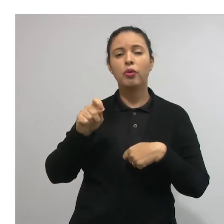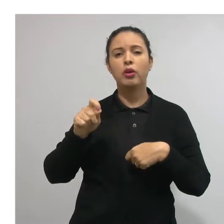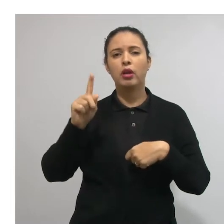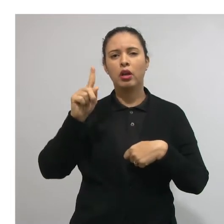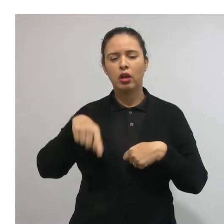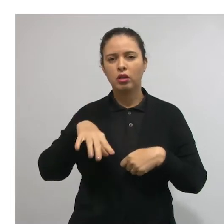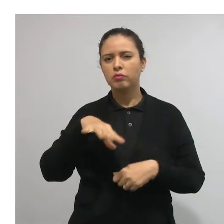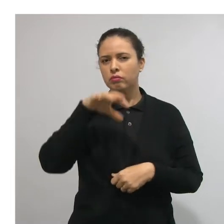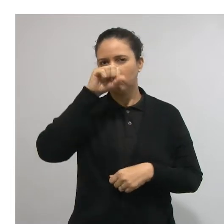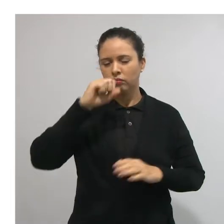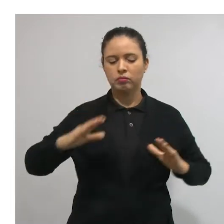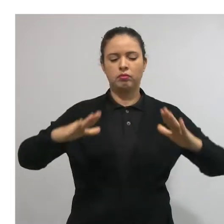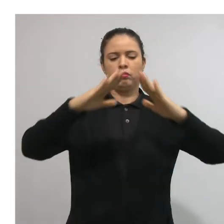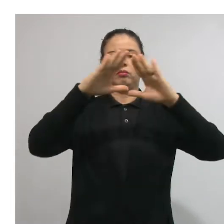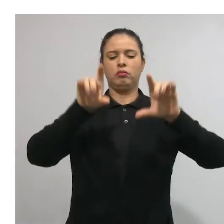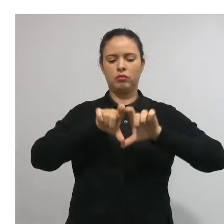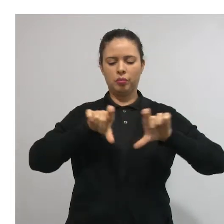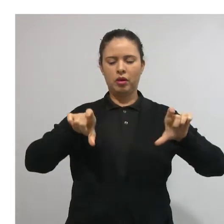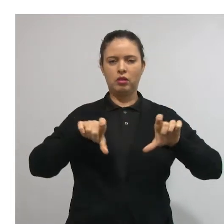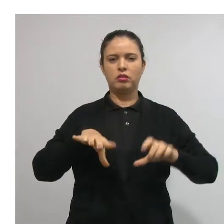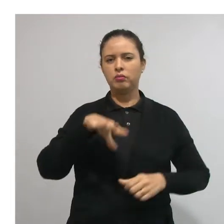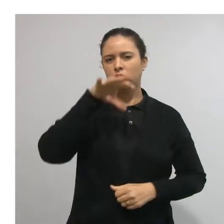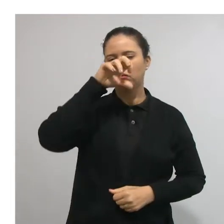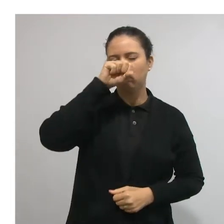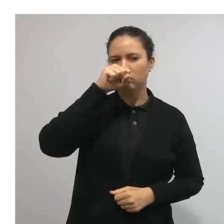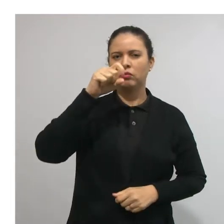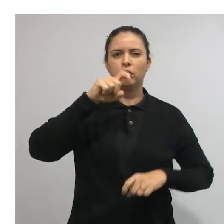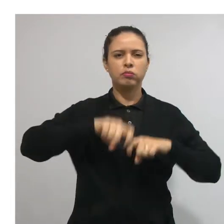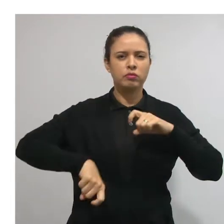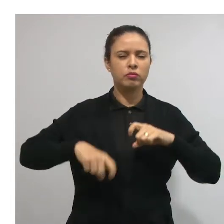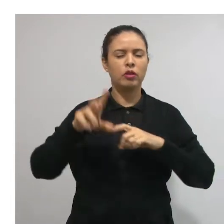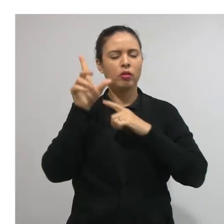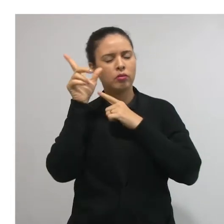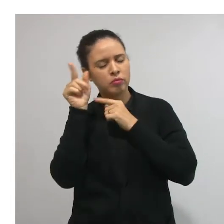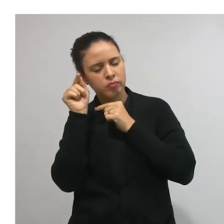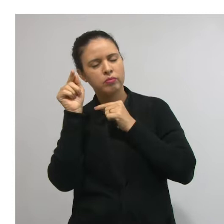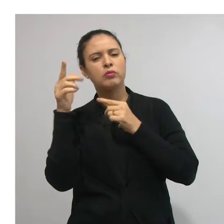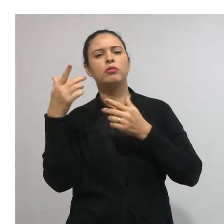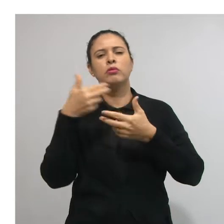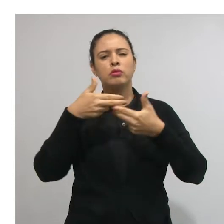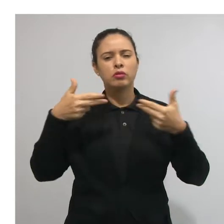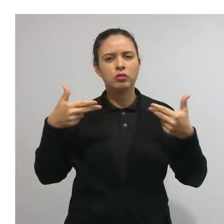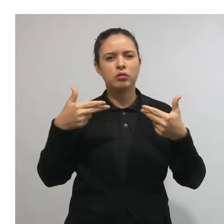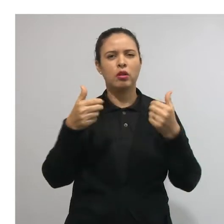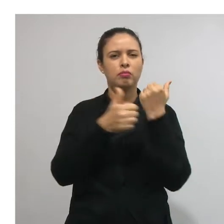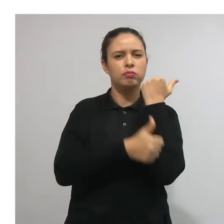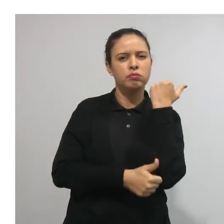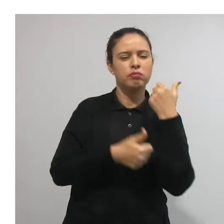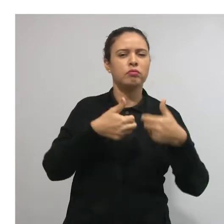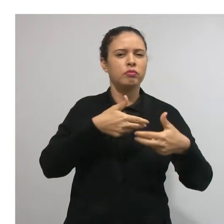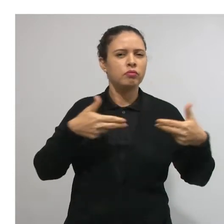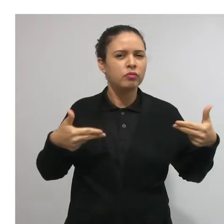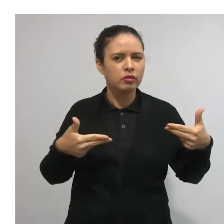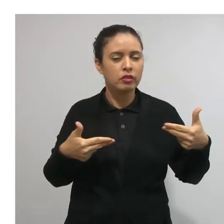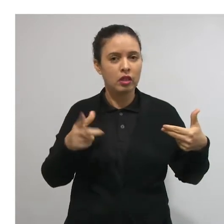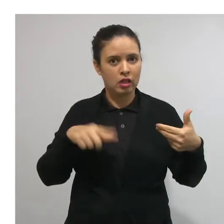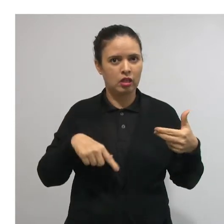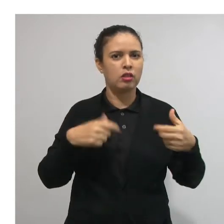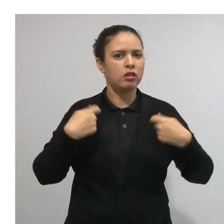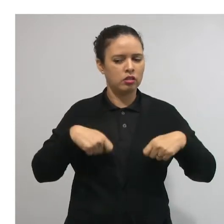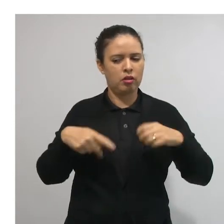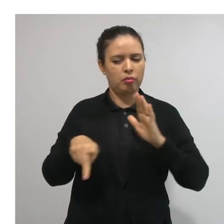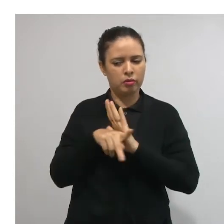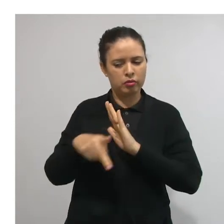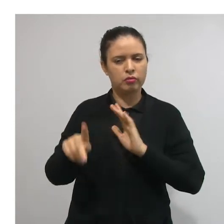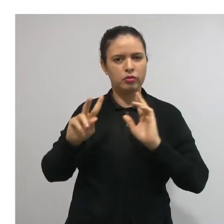quê? Respirar, comer, né, beber, sexo, sono, homeostase, enfim, excreção, ele